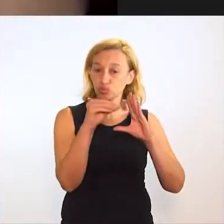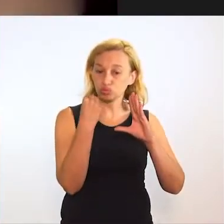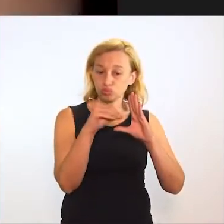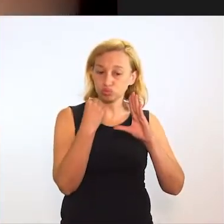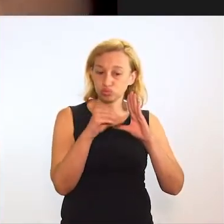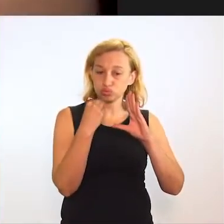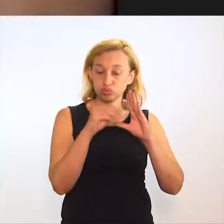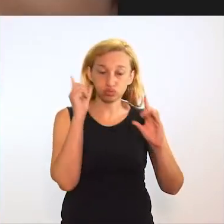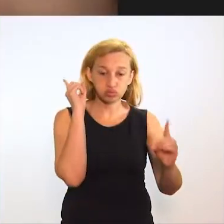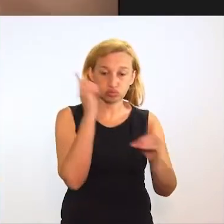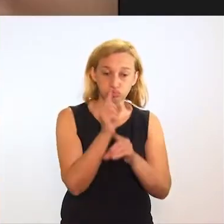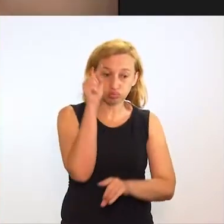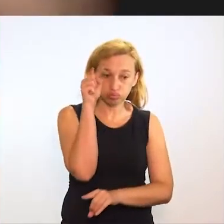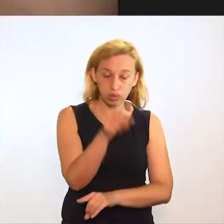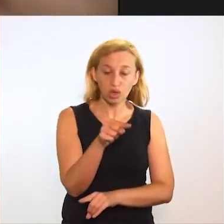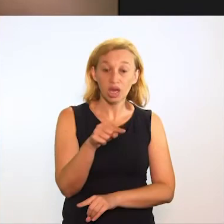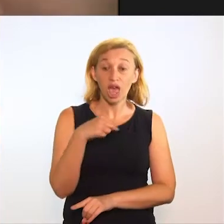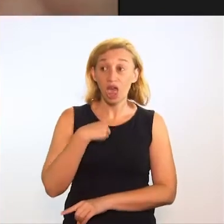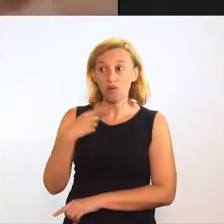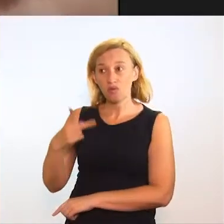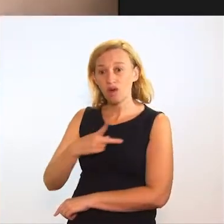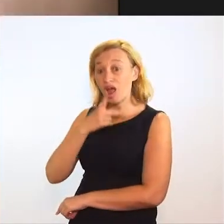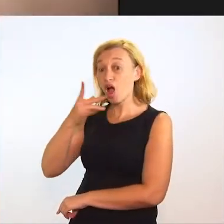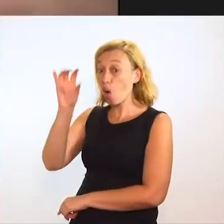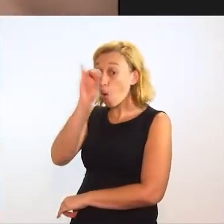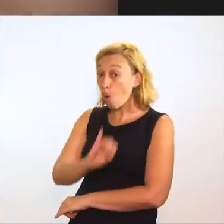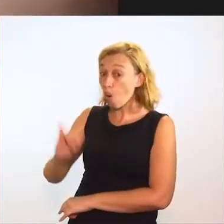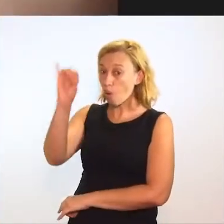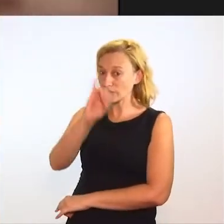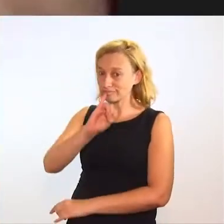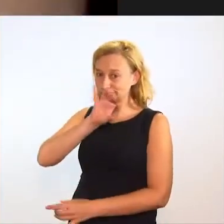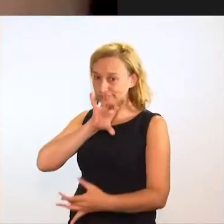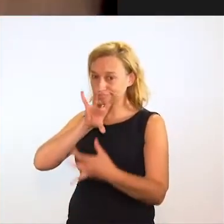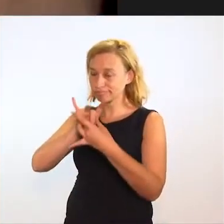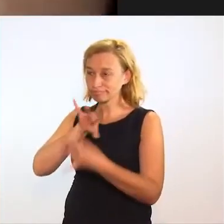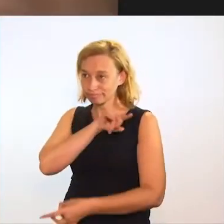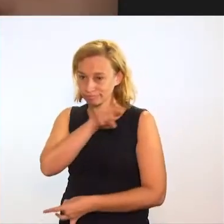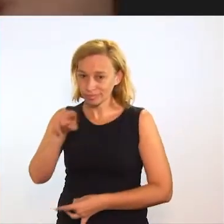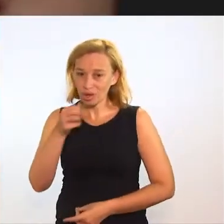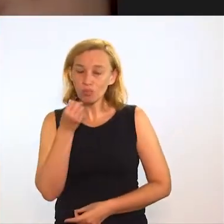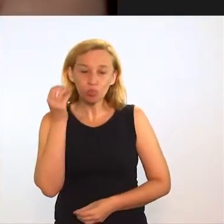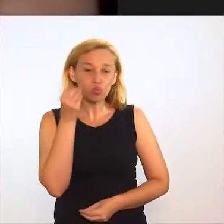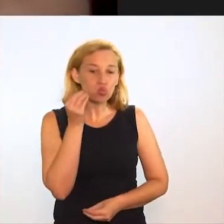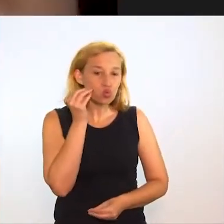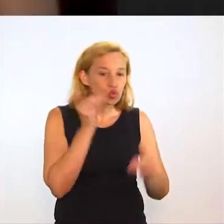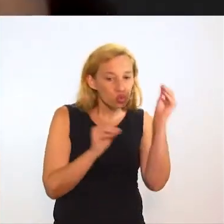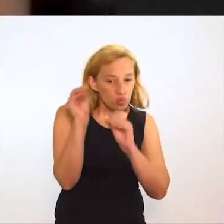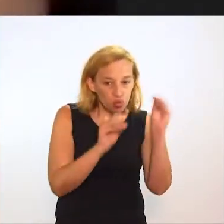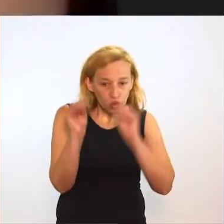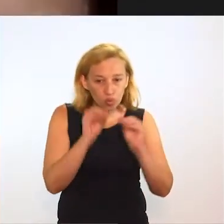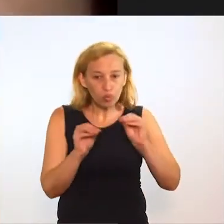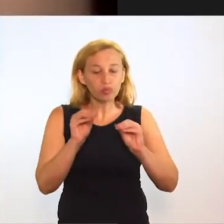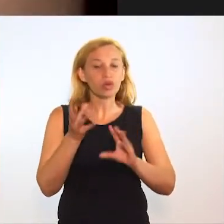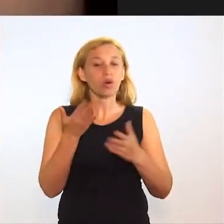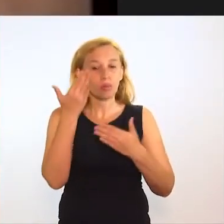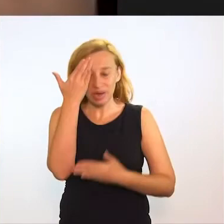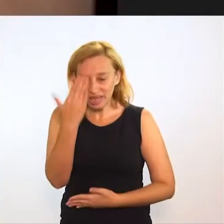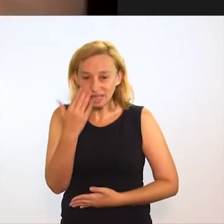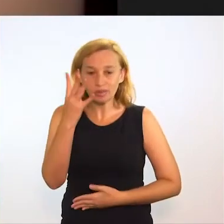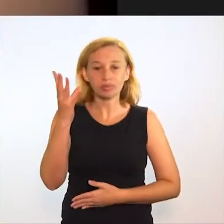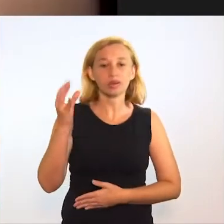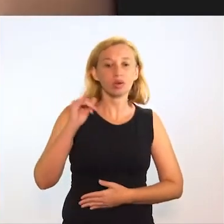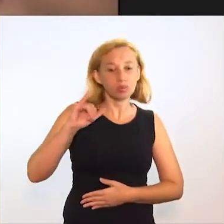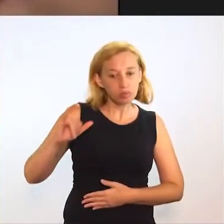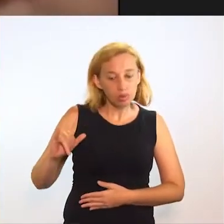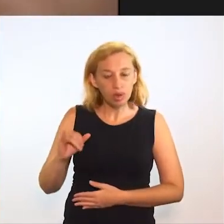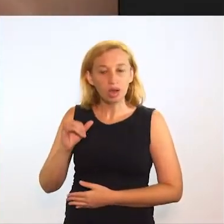WhatsApp. Só me achar lá que eu vou falar oi, vou estar conectada. Tá? Um beijo, obrigada